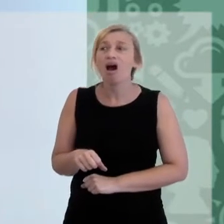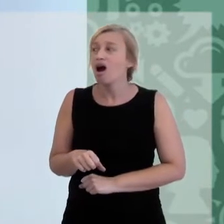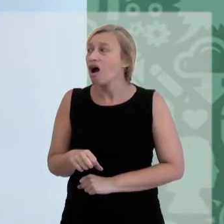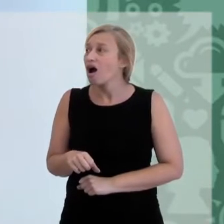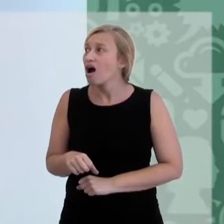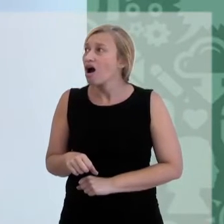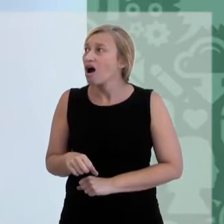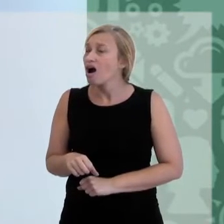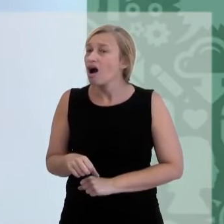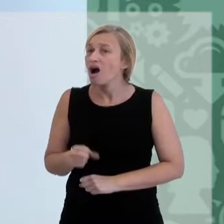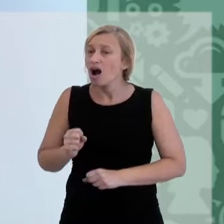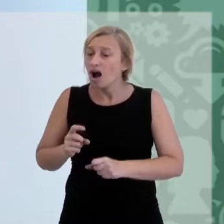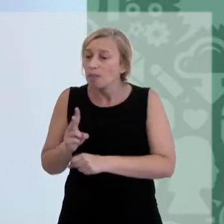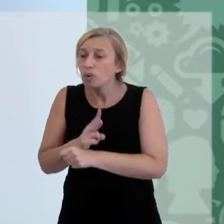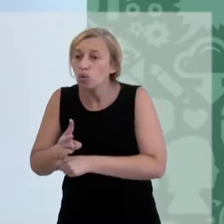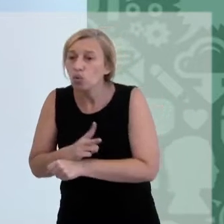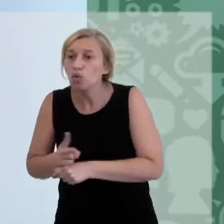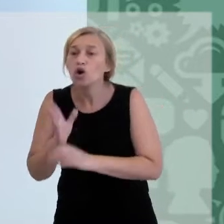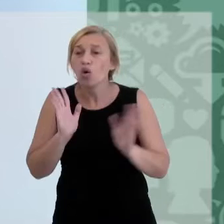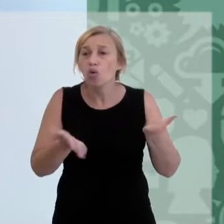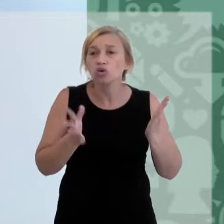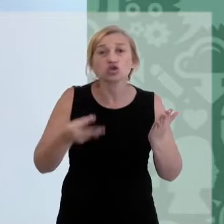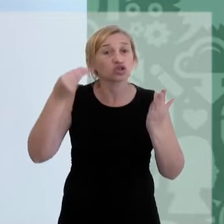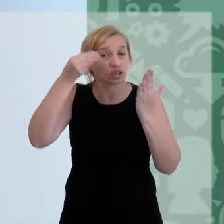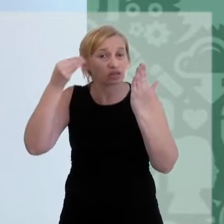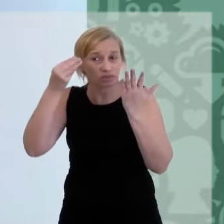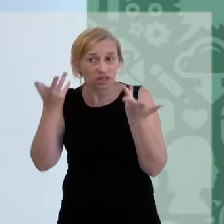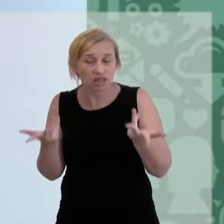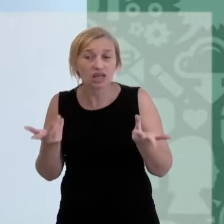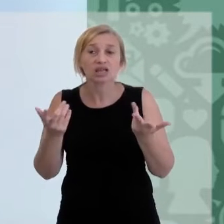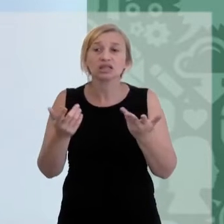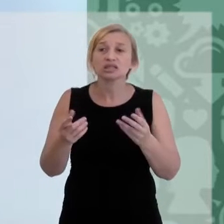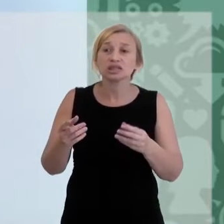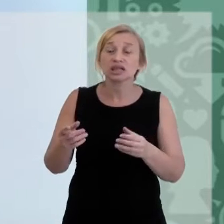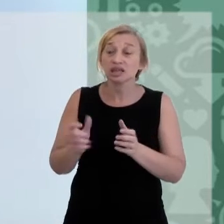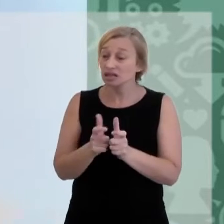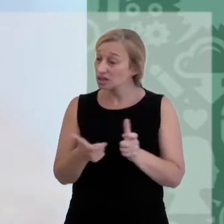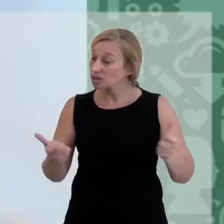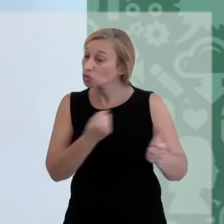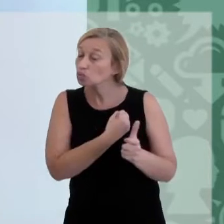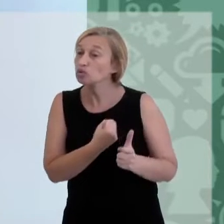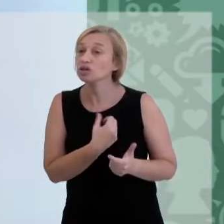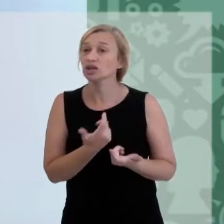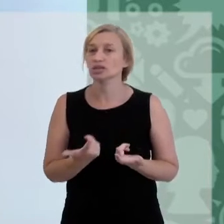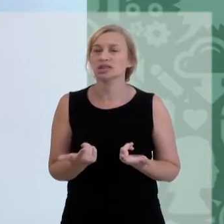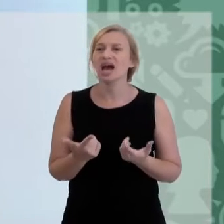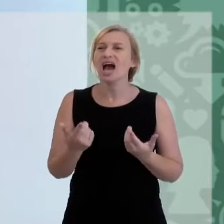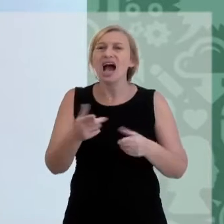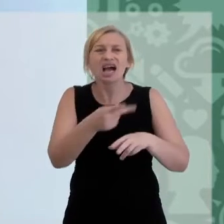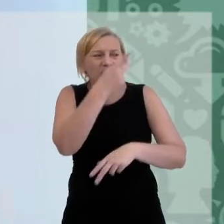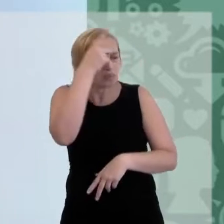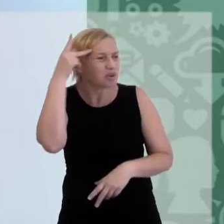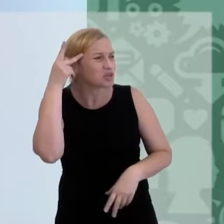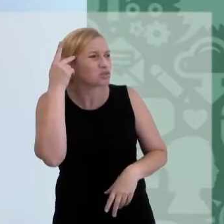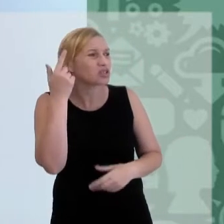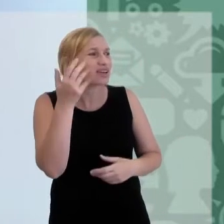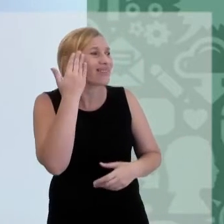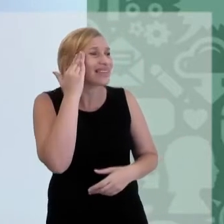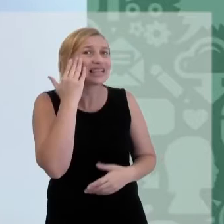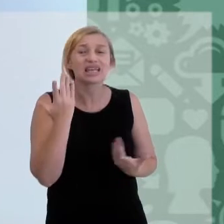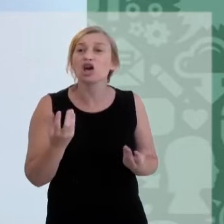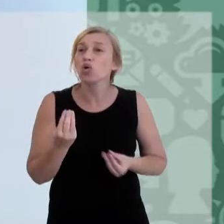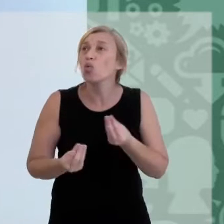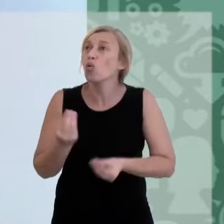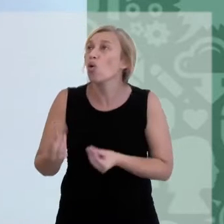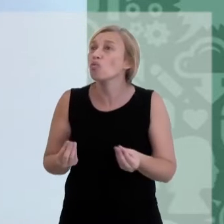até a busca por terapia hoje tem crescido muito, porque as pessoas querem entender o que fazem a partir de